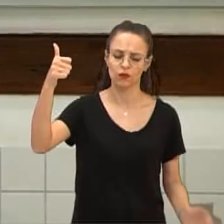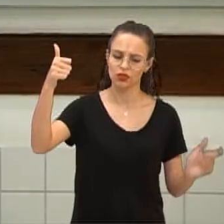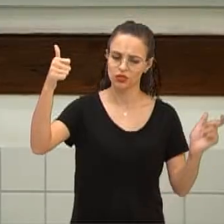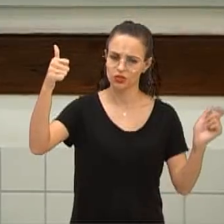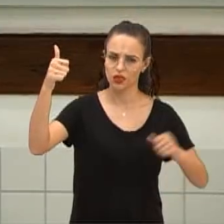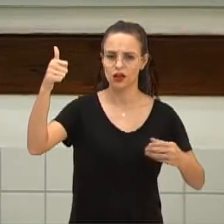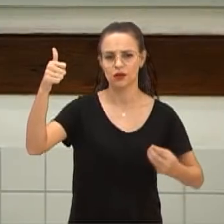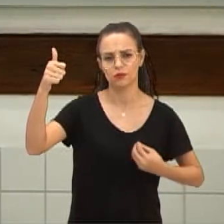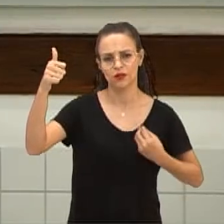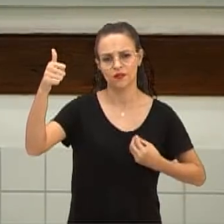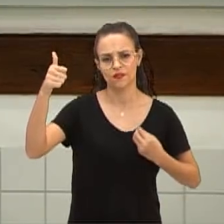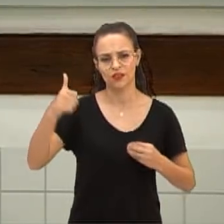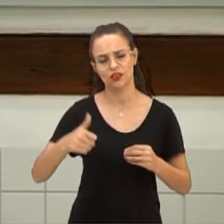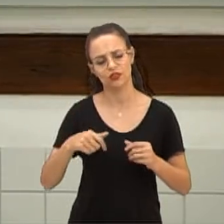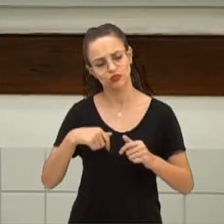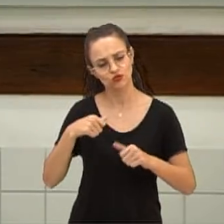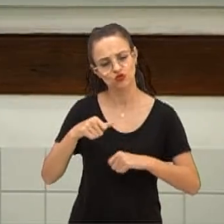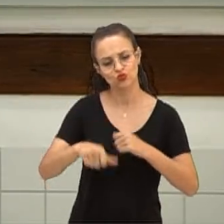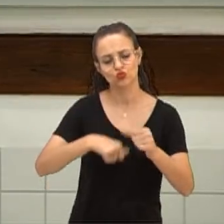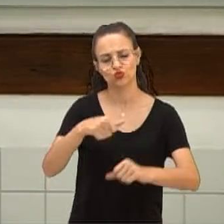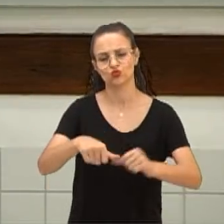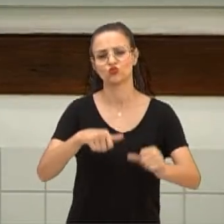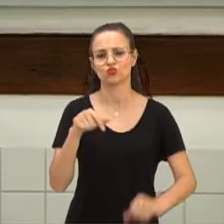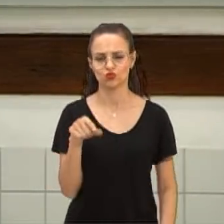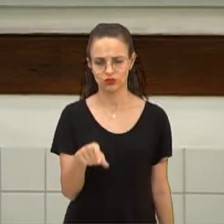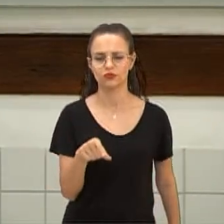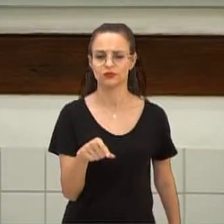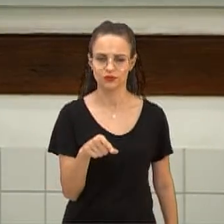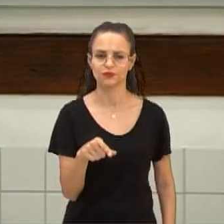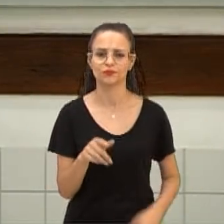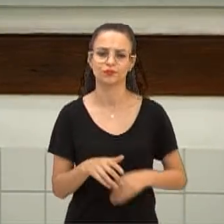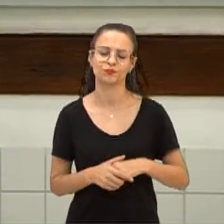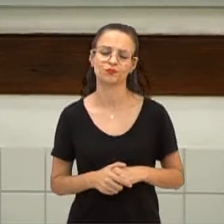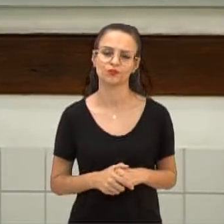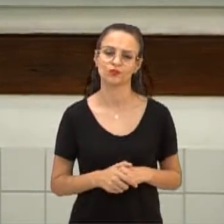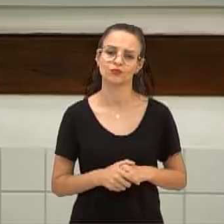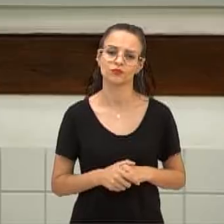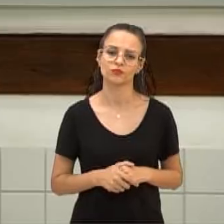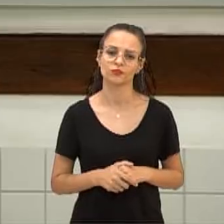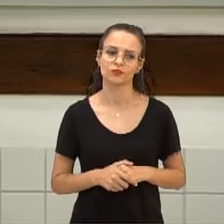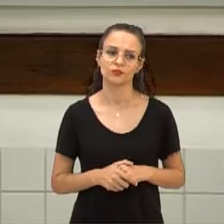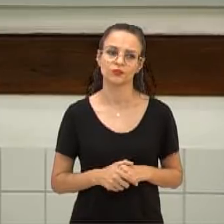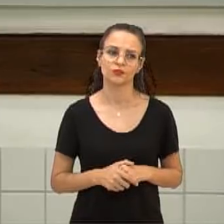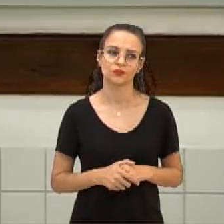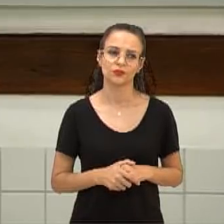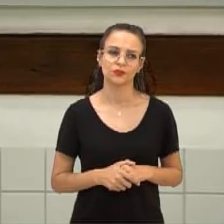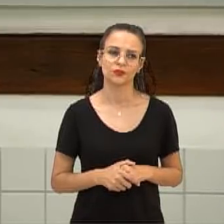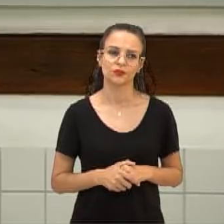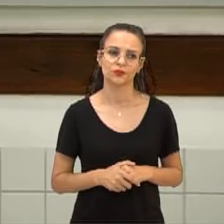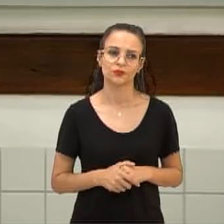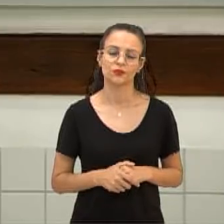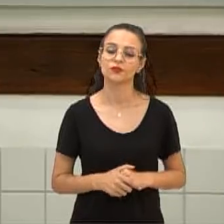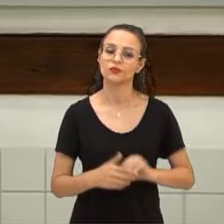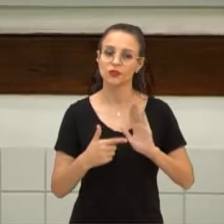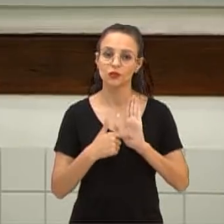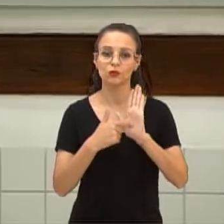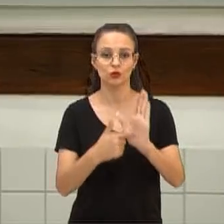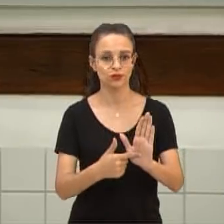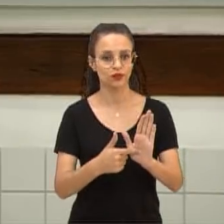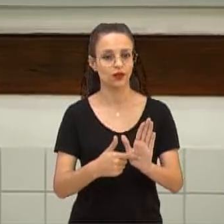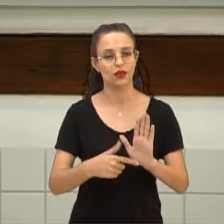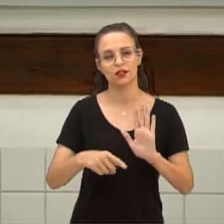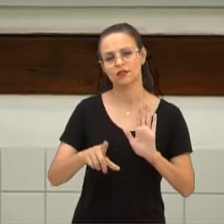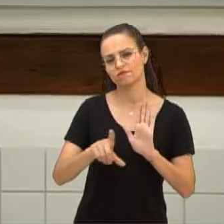sobreviver às dificuldades, às transformações que esse planeta sofreu. Beleza? Vou trazer aqui algumas